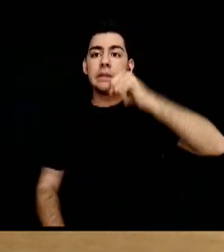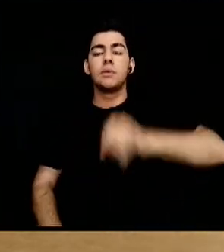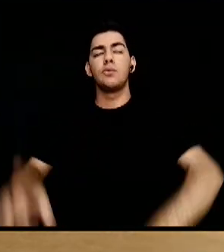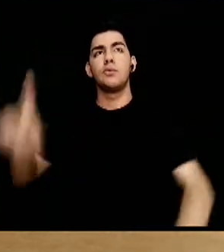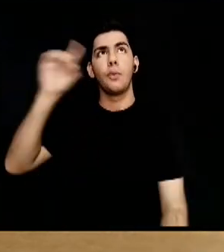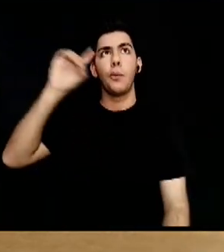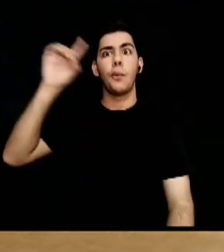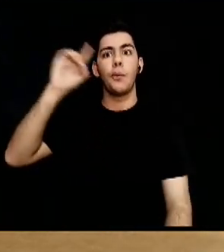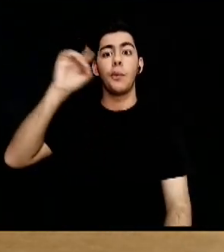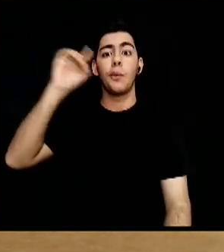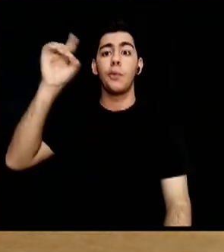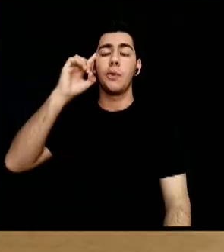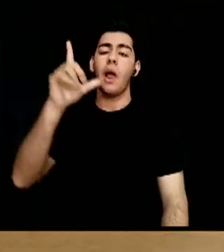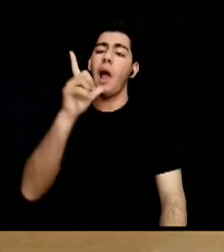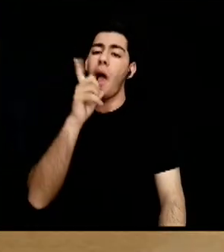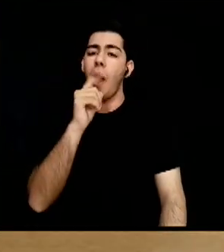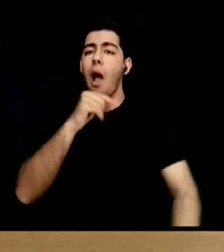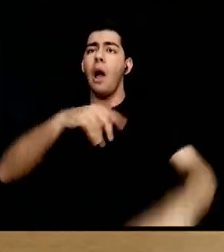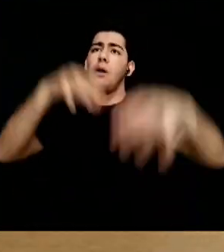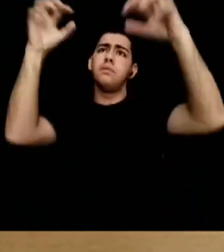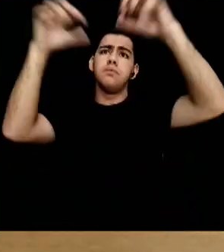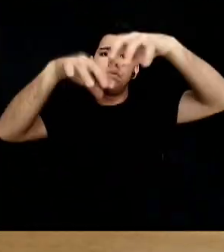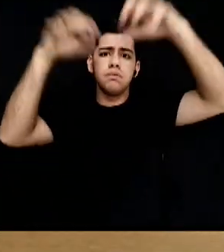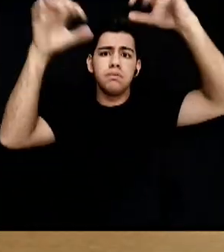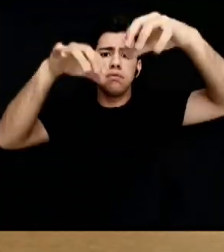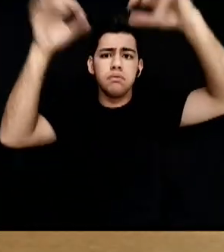inteiro é uma situação. Exato. Né?